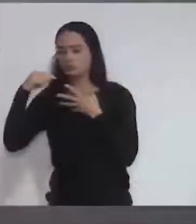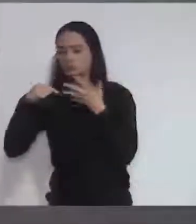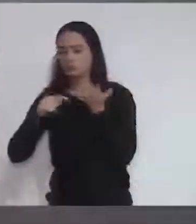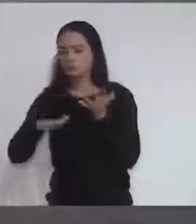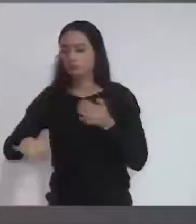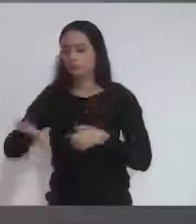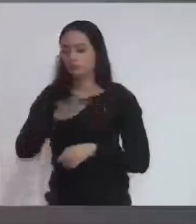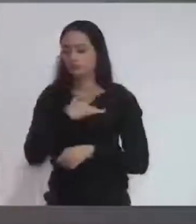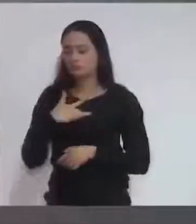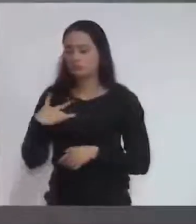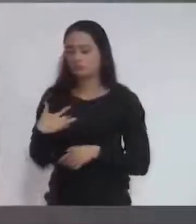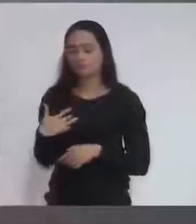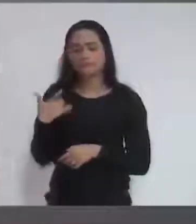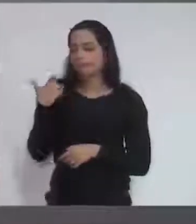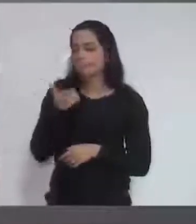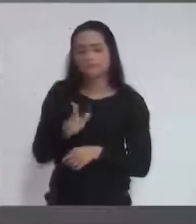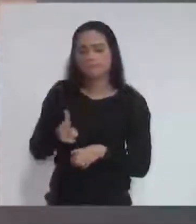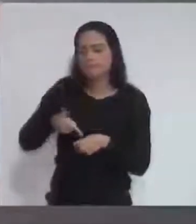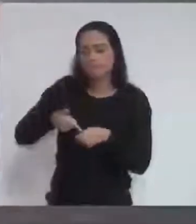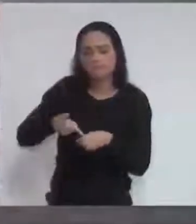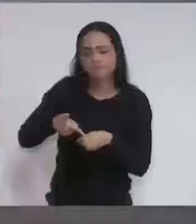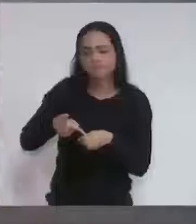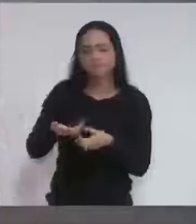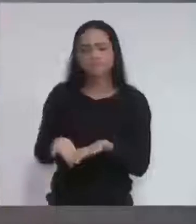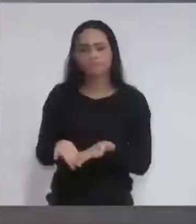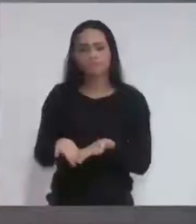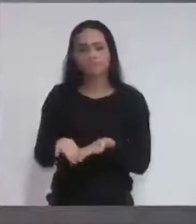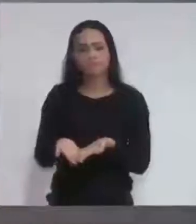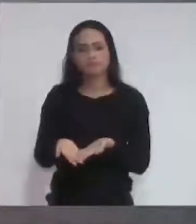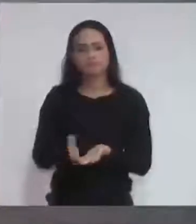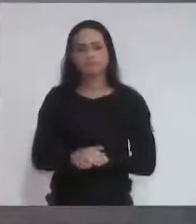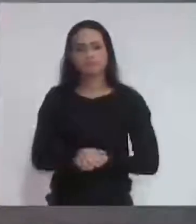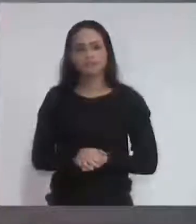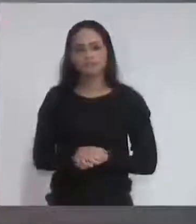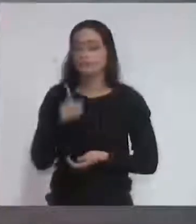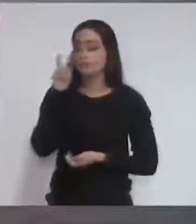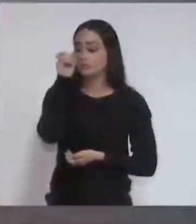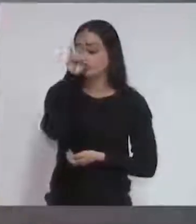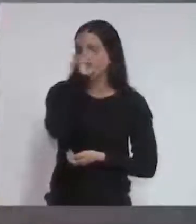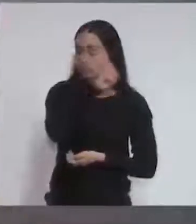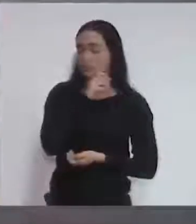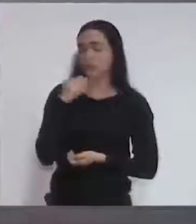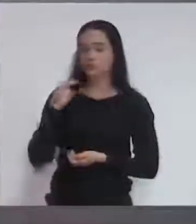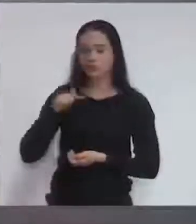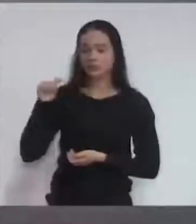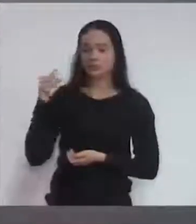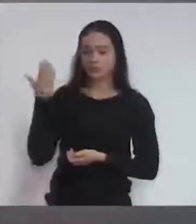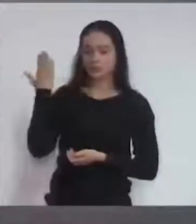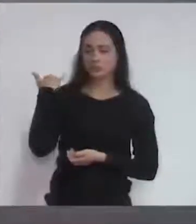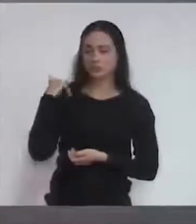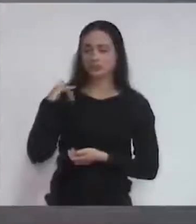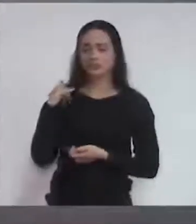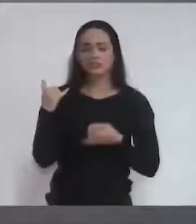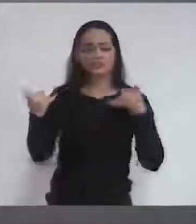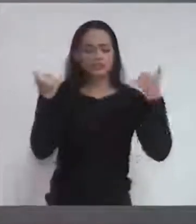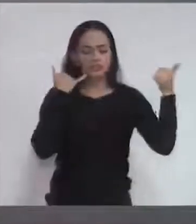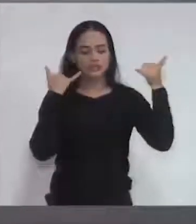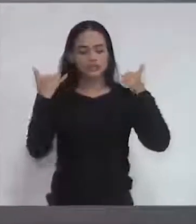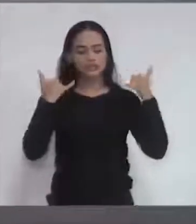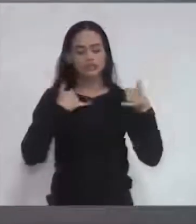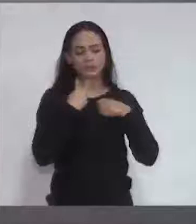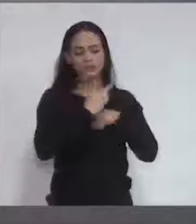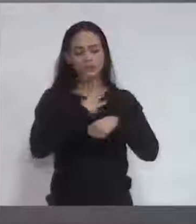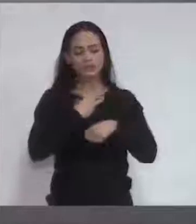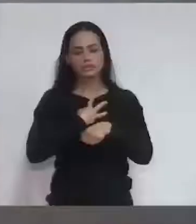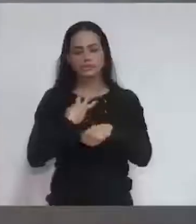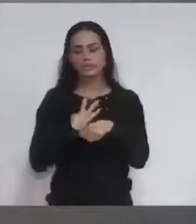conseguia, né? Então, estou transmitindo aquilo que foi o sufoco nesses dias, que a gente ficava recebendo ligações, WhatsApp, encontrava com as pessoas e